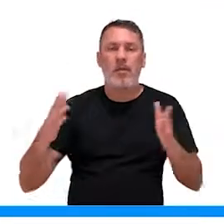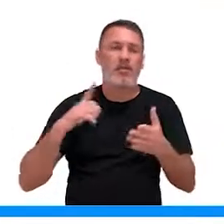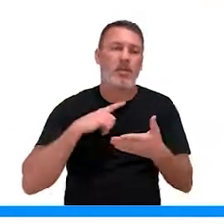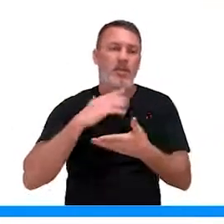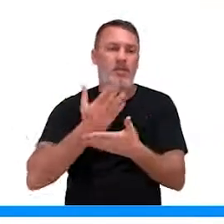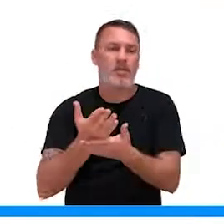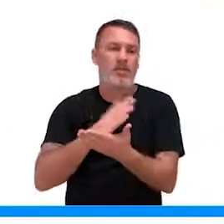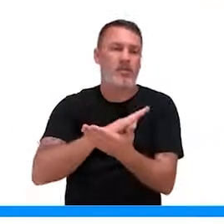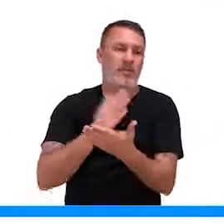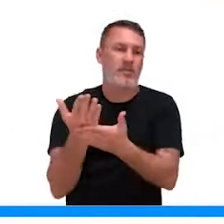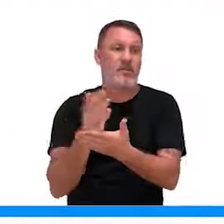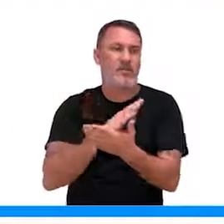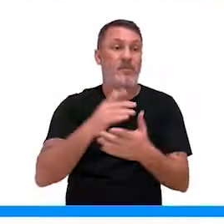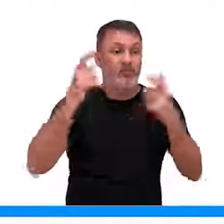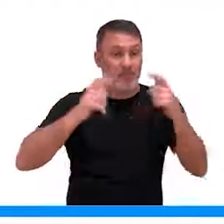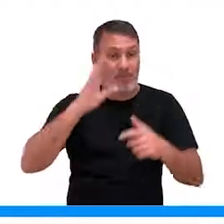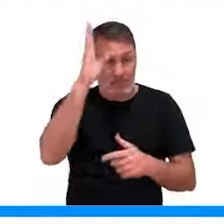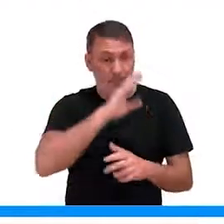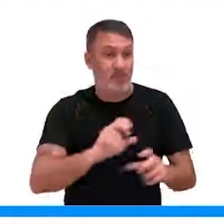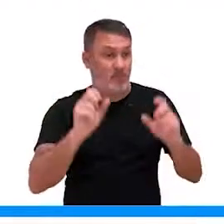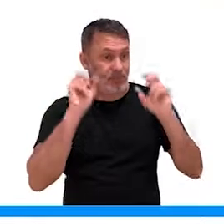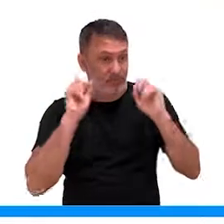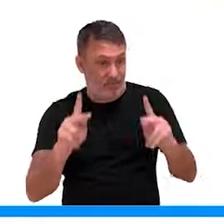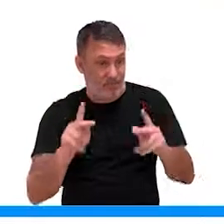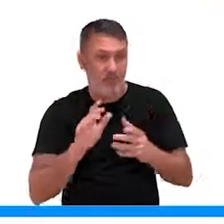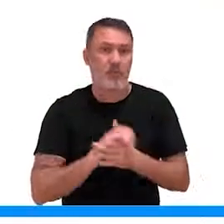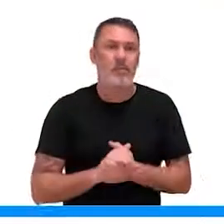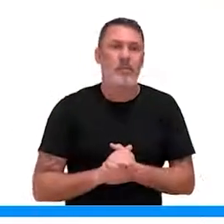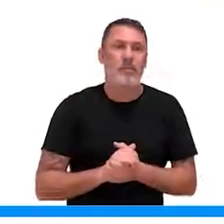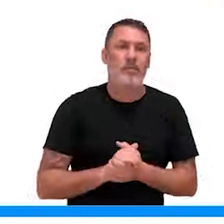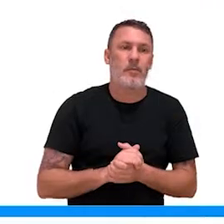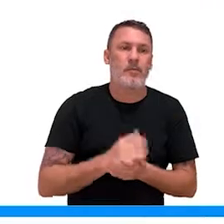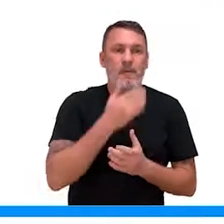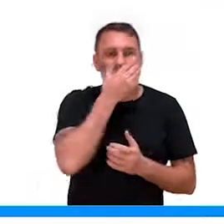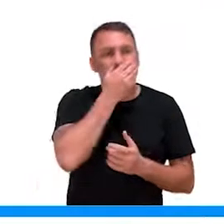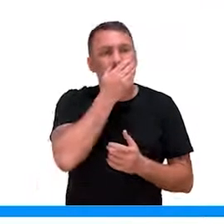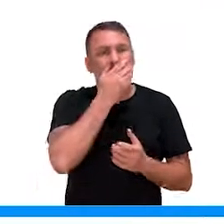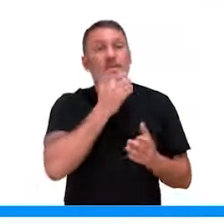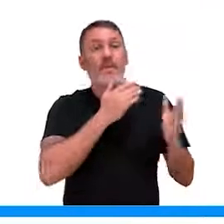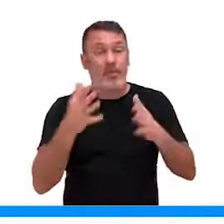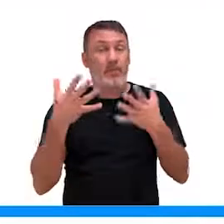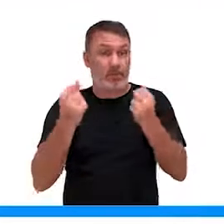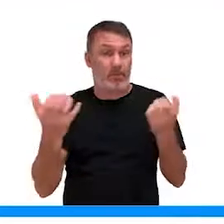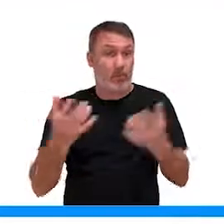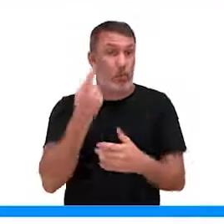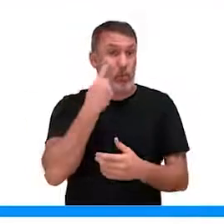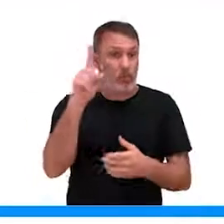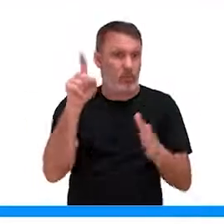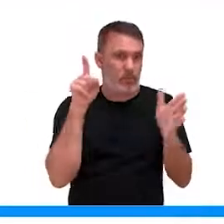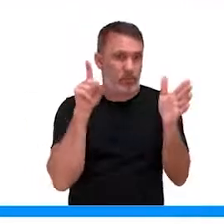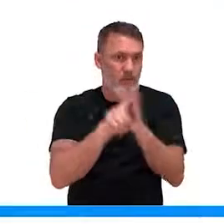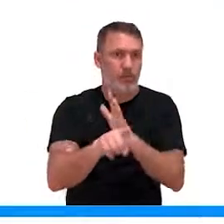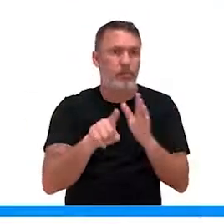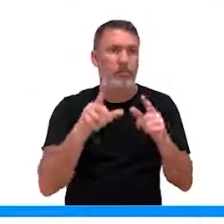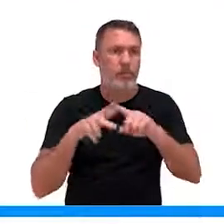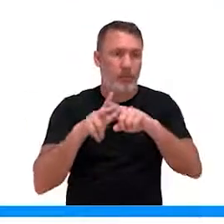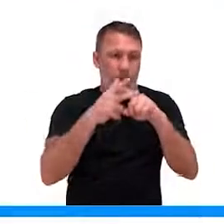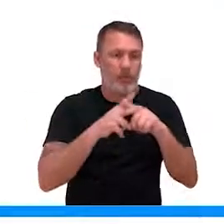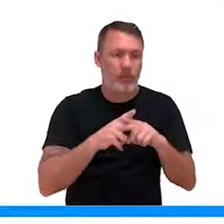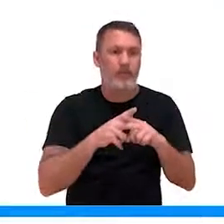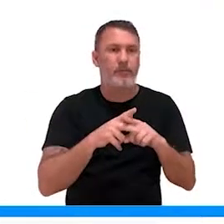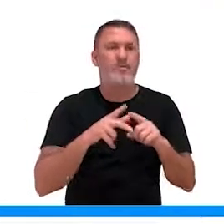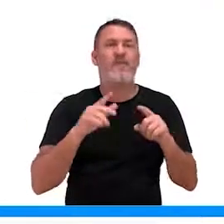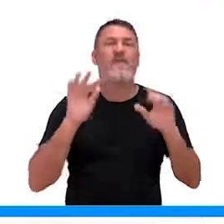nosso território. Ok? Vamos aqui agora para a última questão de correção, essa